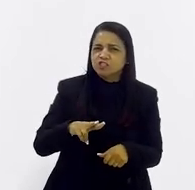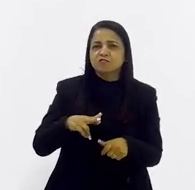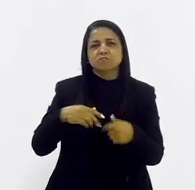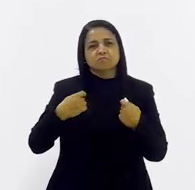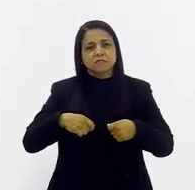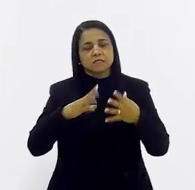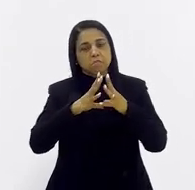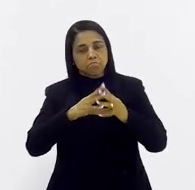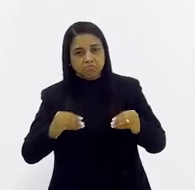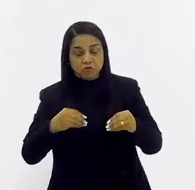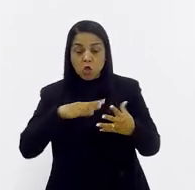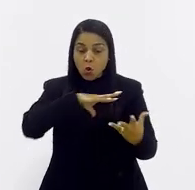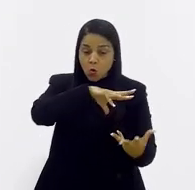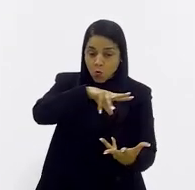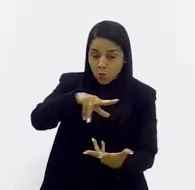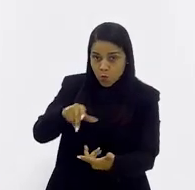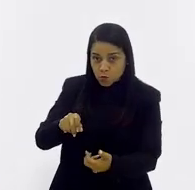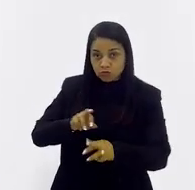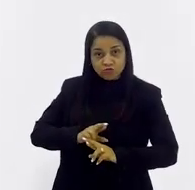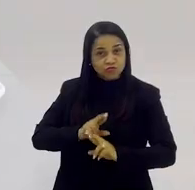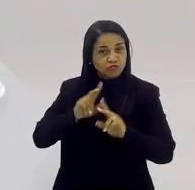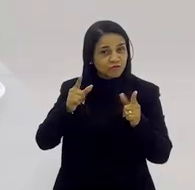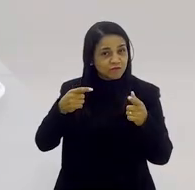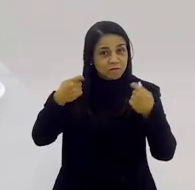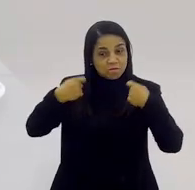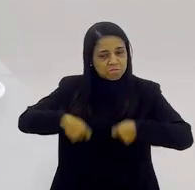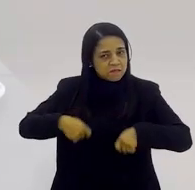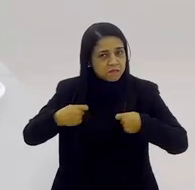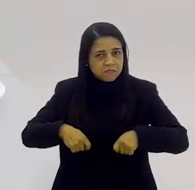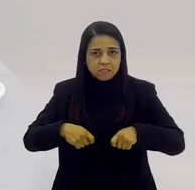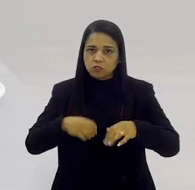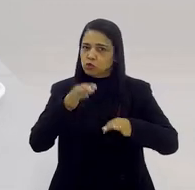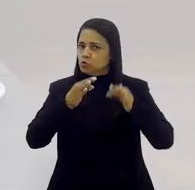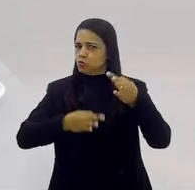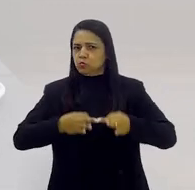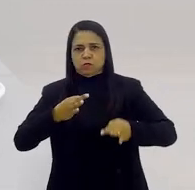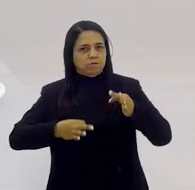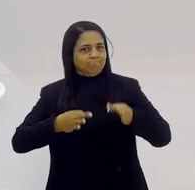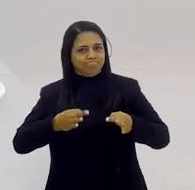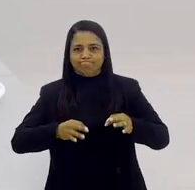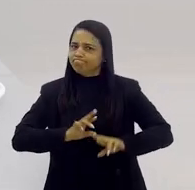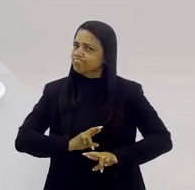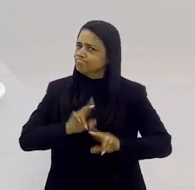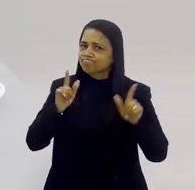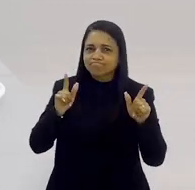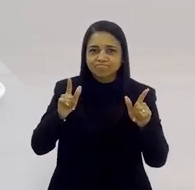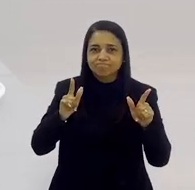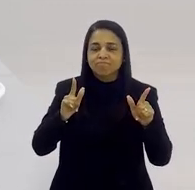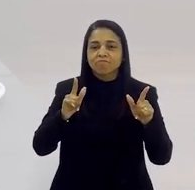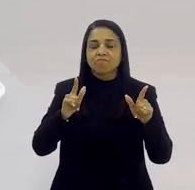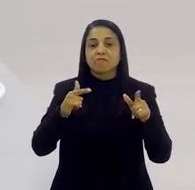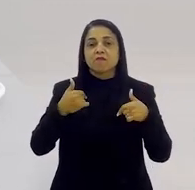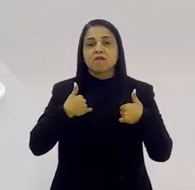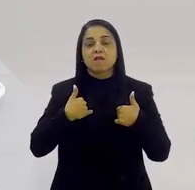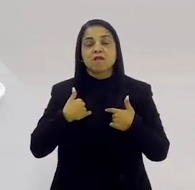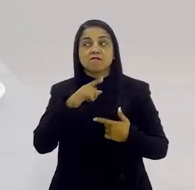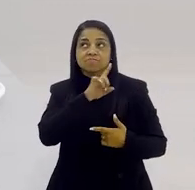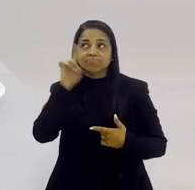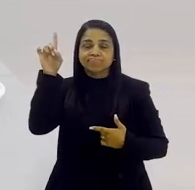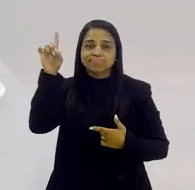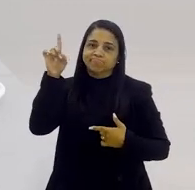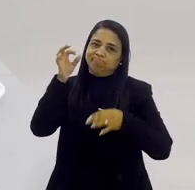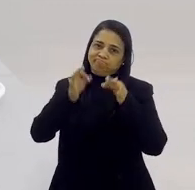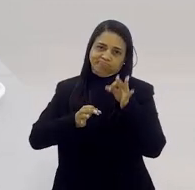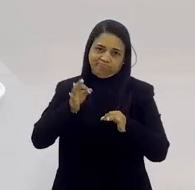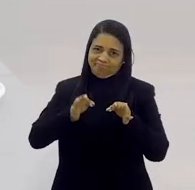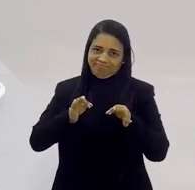nós não estamos nesse mundo para isso sim não nos permite julgar Pelo menos é no que eu crie tem alguém lá que tem que